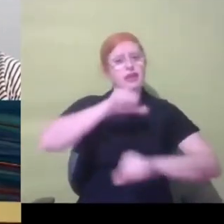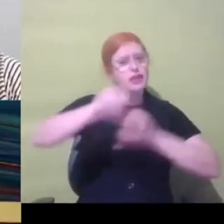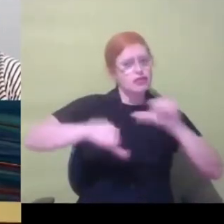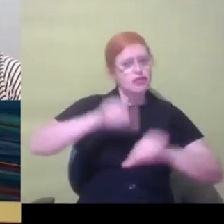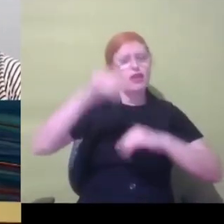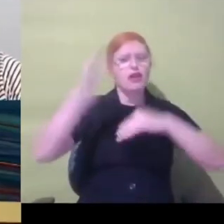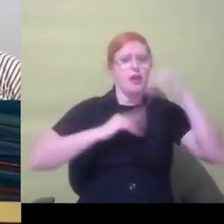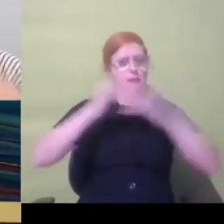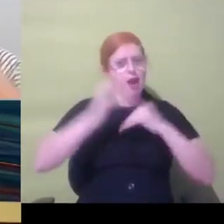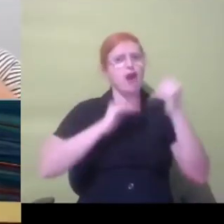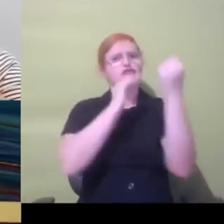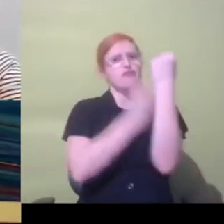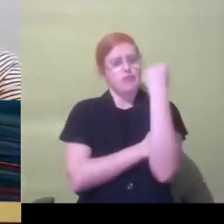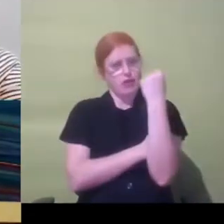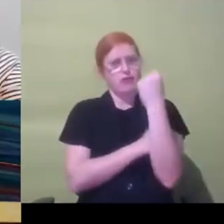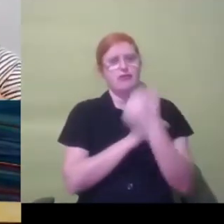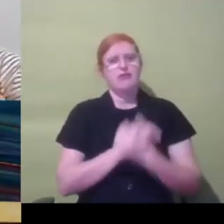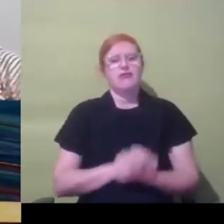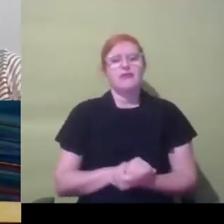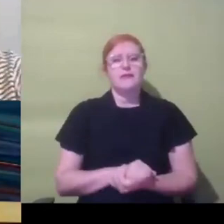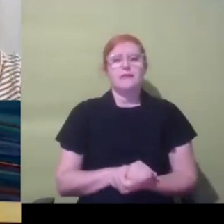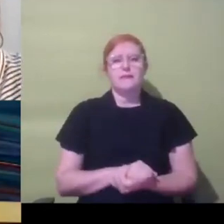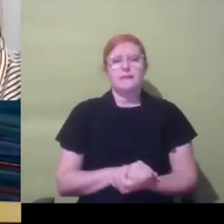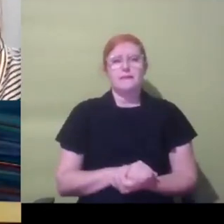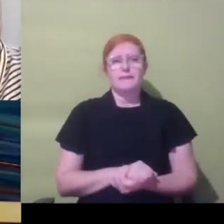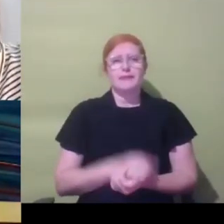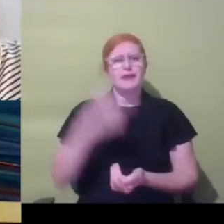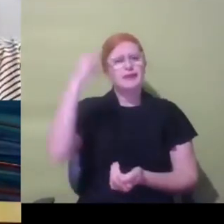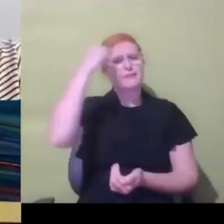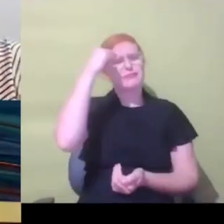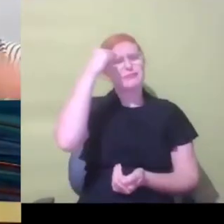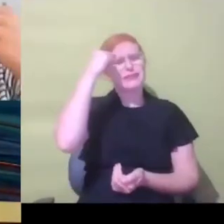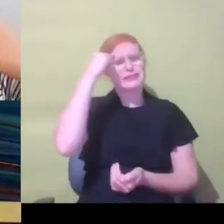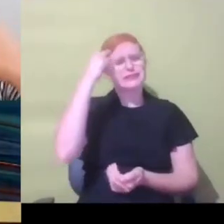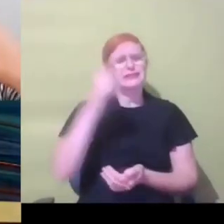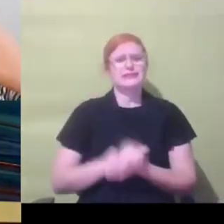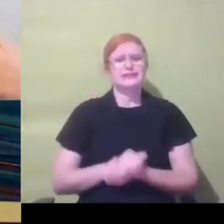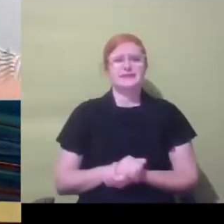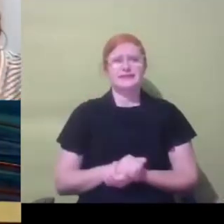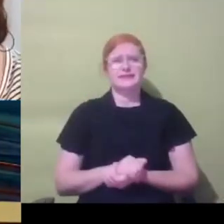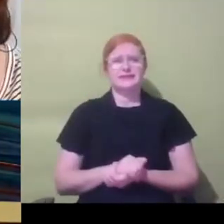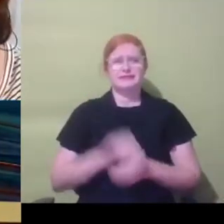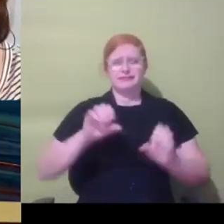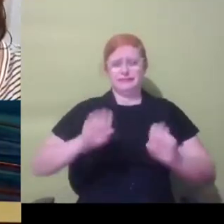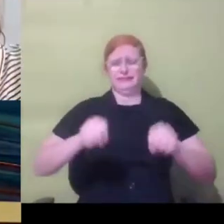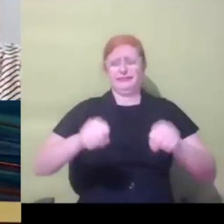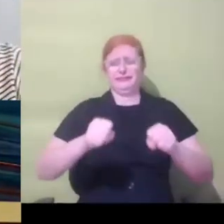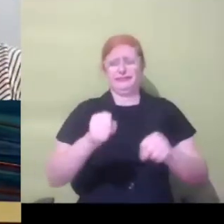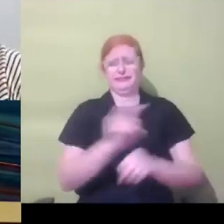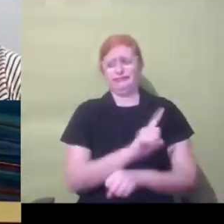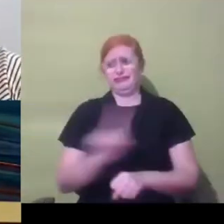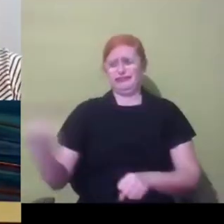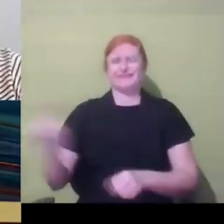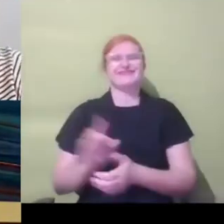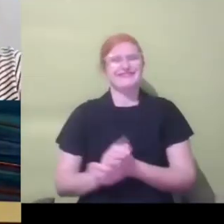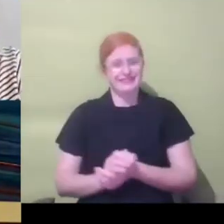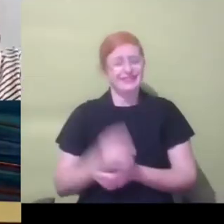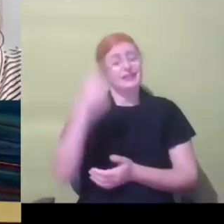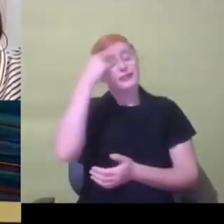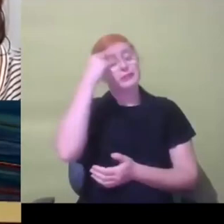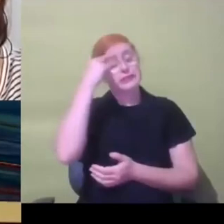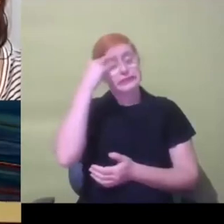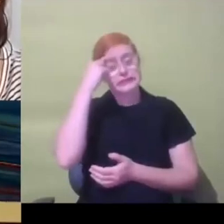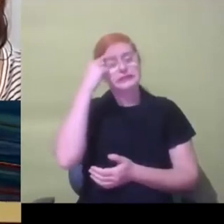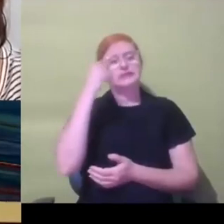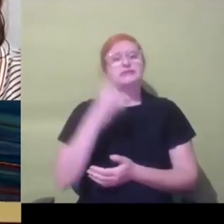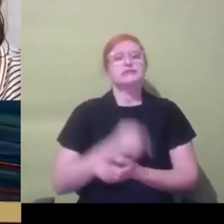as nossas práticas feministas, né? Eu tava pensando aqui... Ai, passou uma moto aqui. Eu estava pensando aqui, enquanto